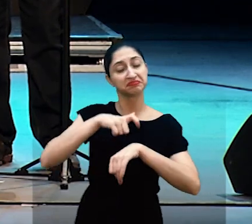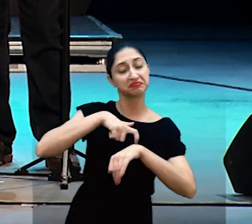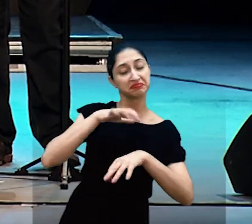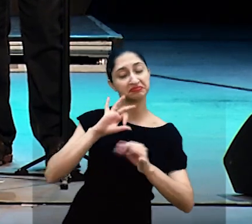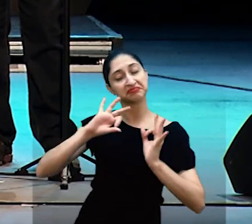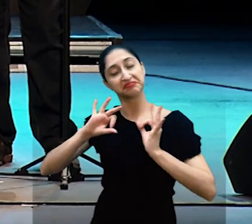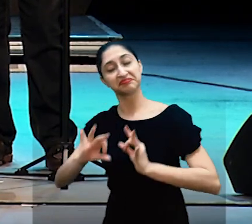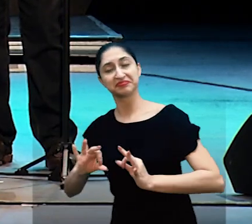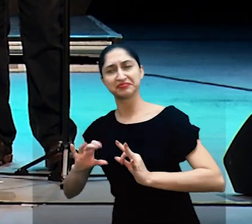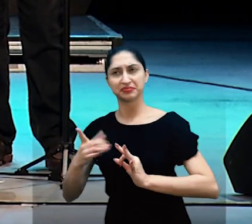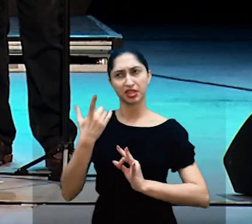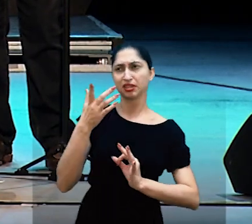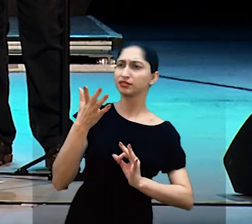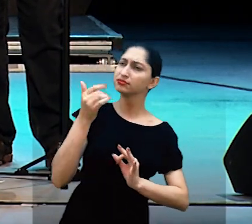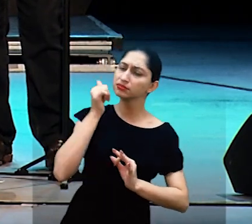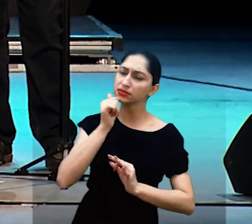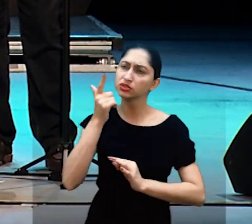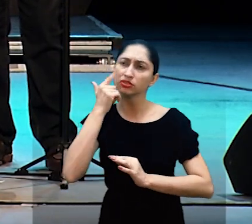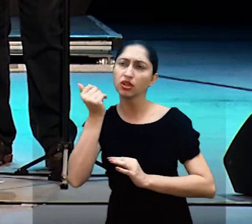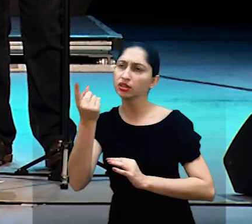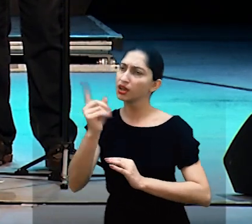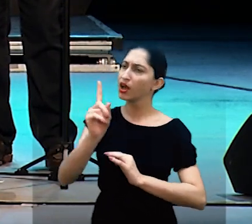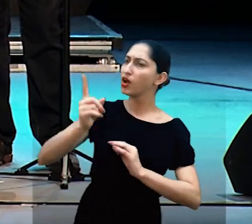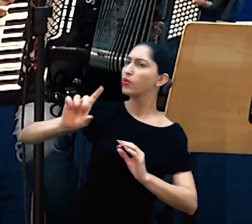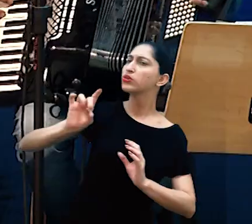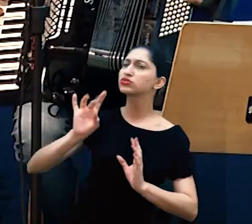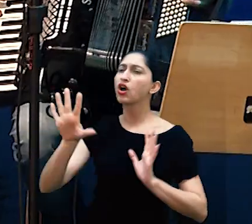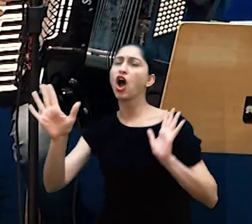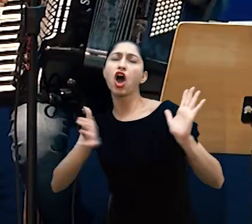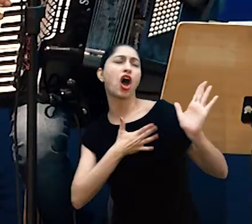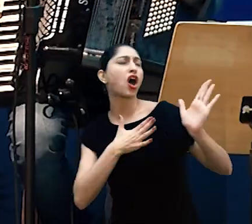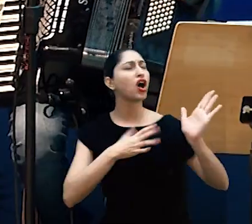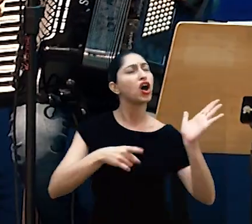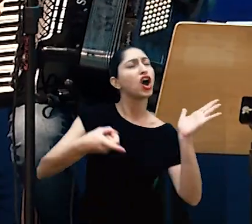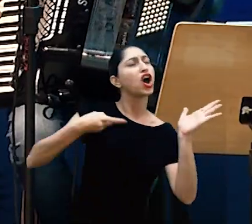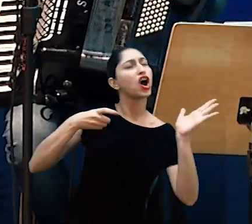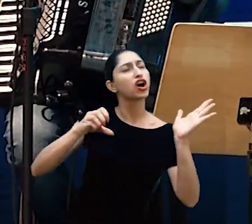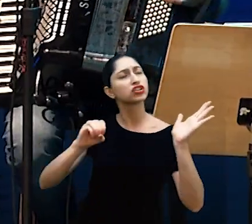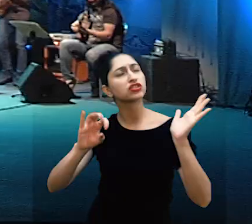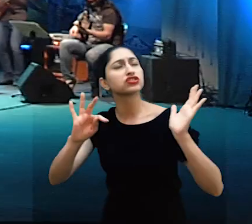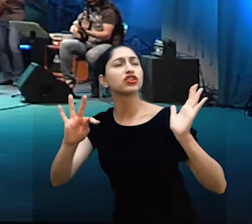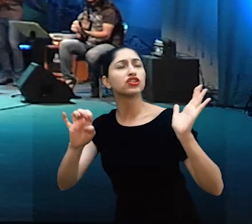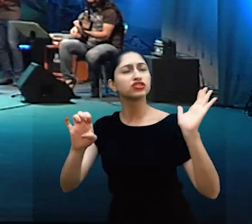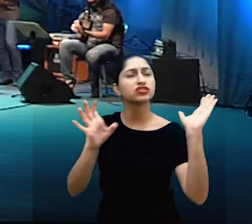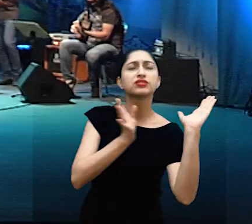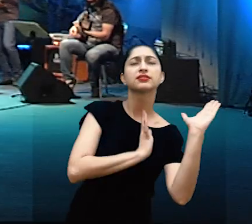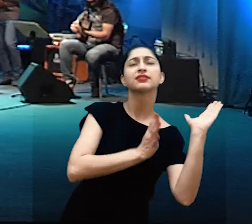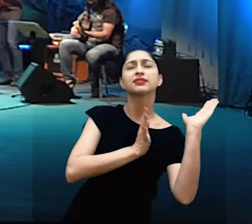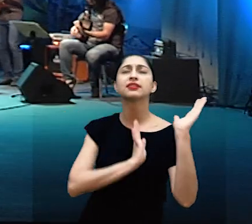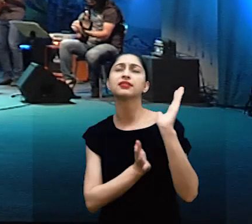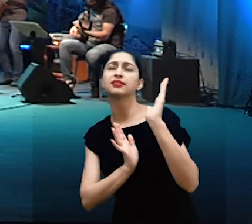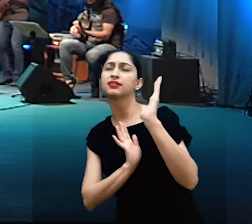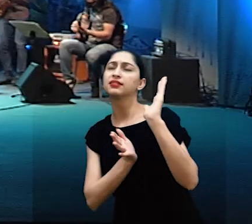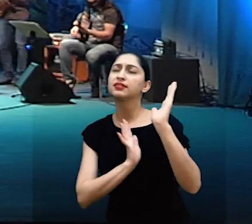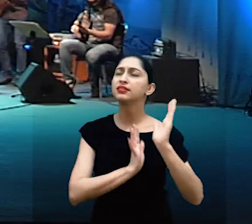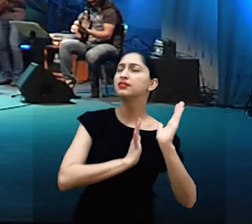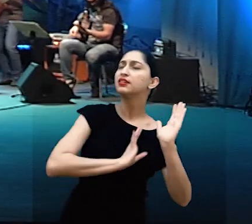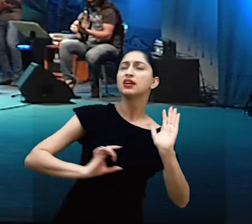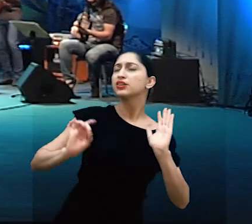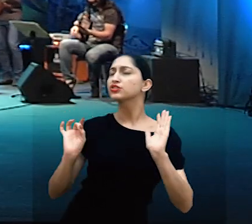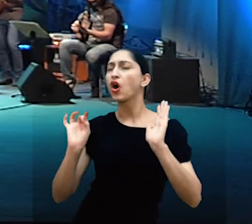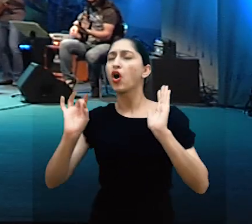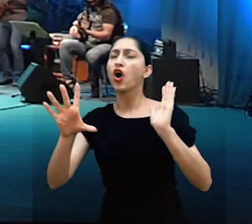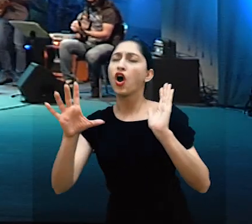a hora. Não chora, não. É só um shot brincando no coração. É só um shot brincando no